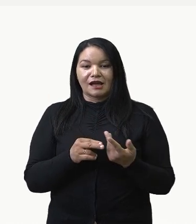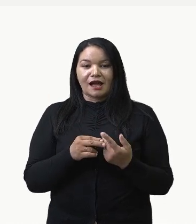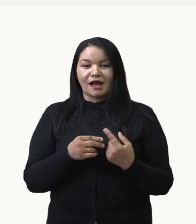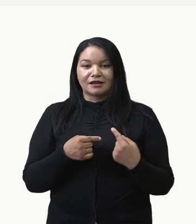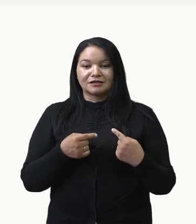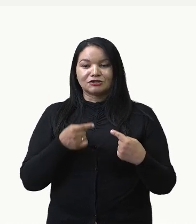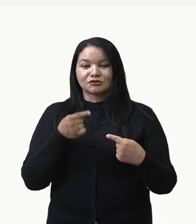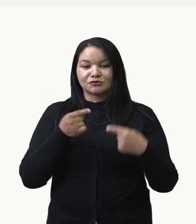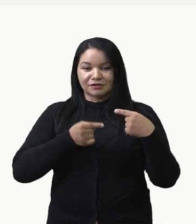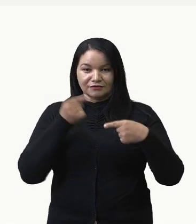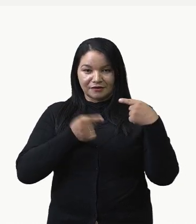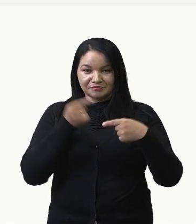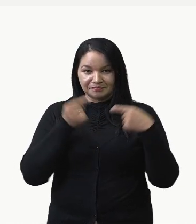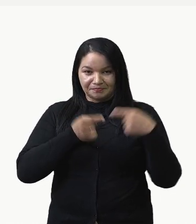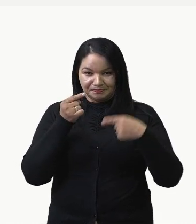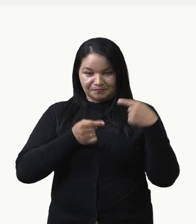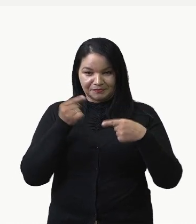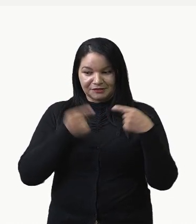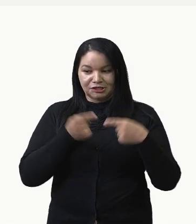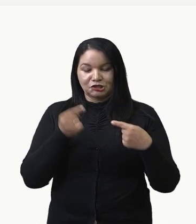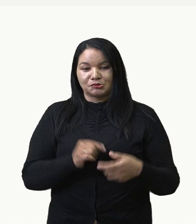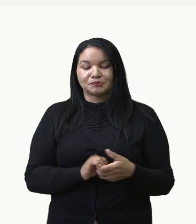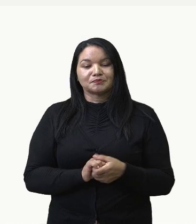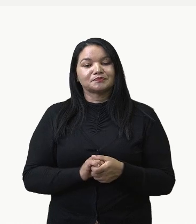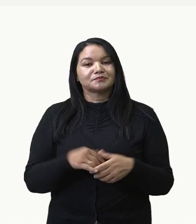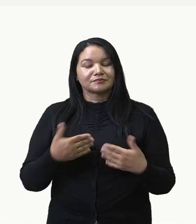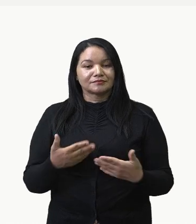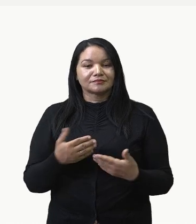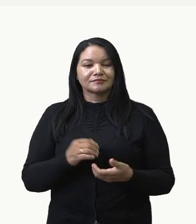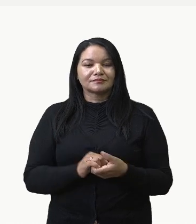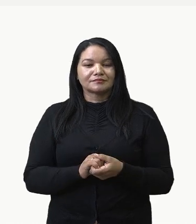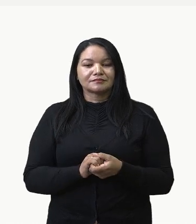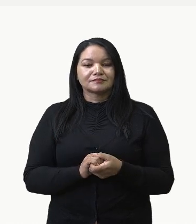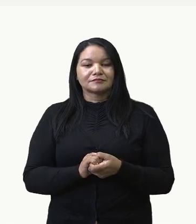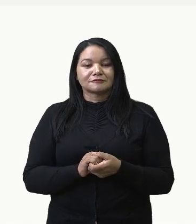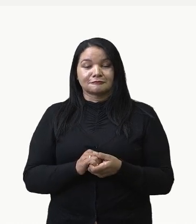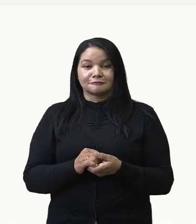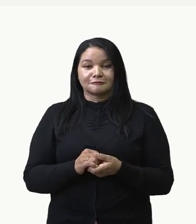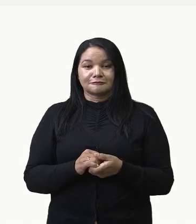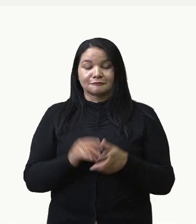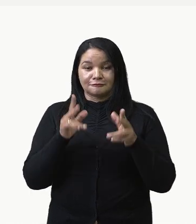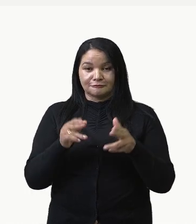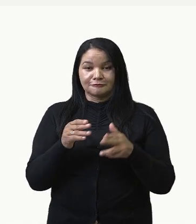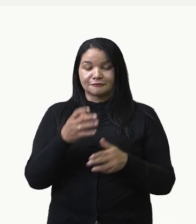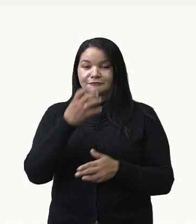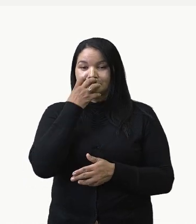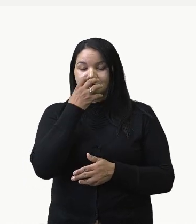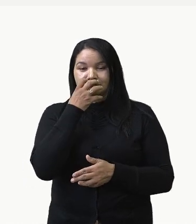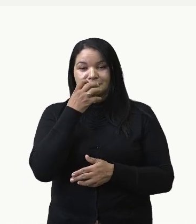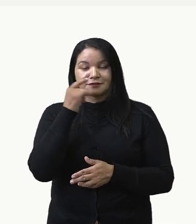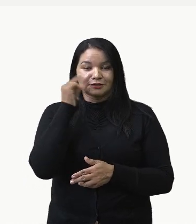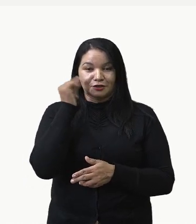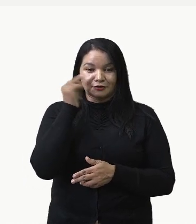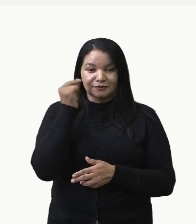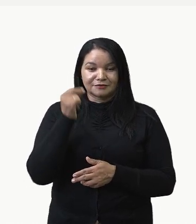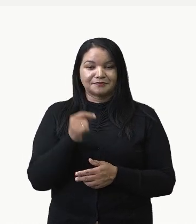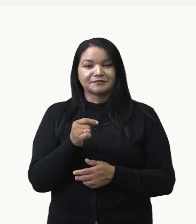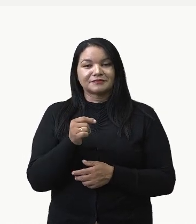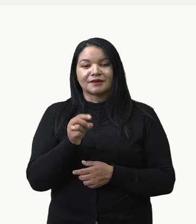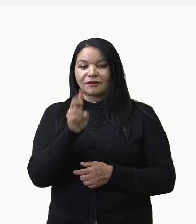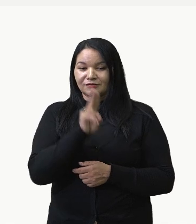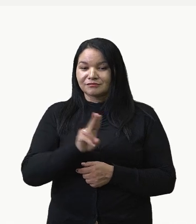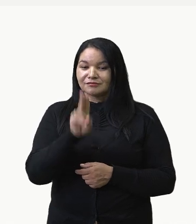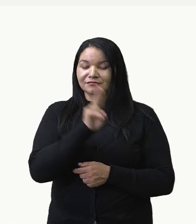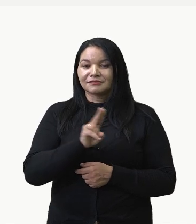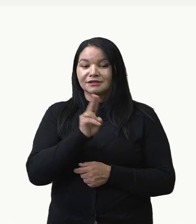malentendido se deve empar assim como perro e g a gente deve fazer uso dela com esse verbo